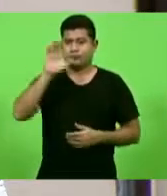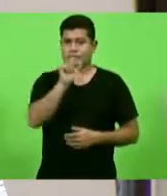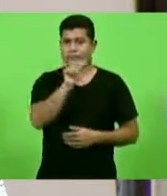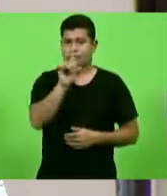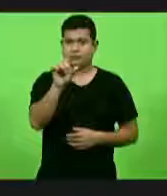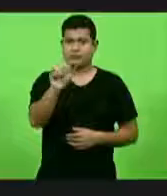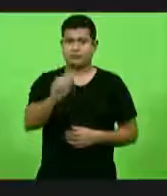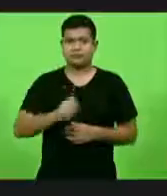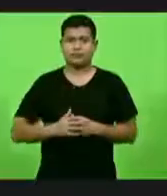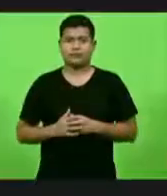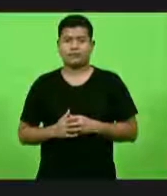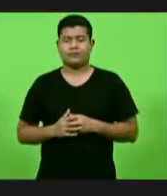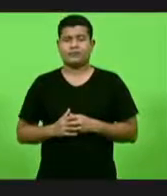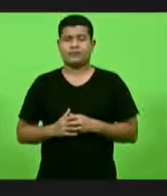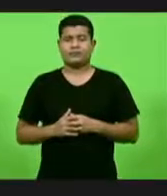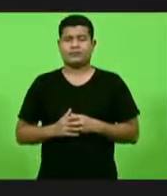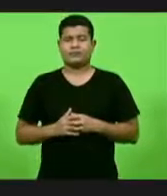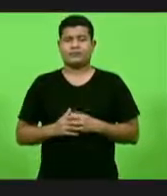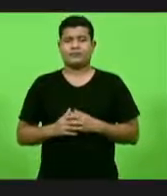Luca.